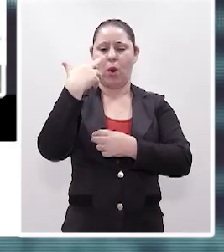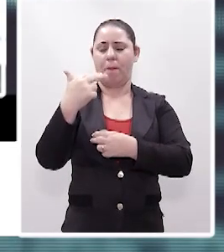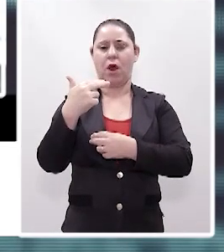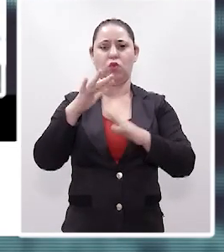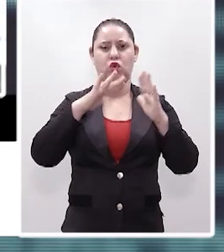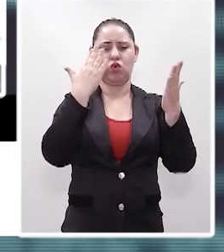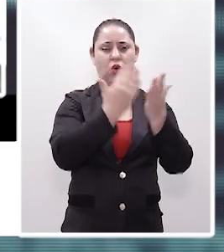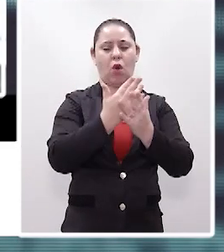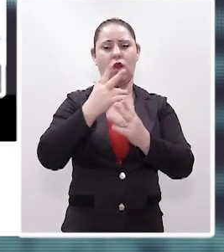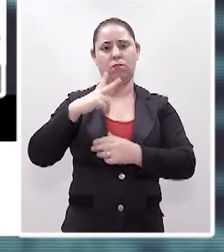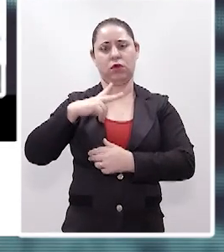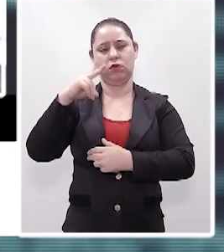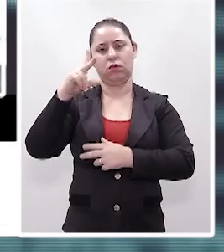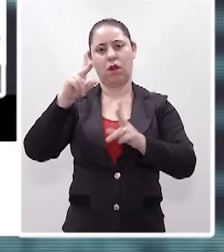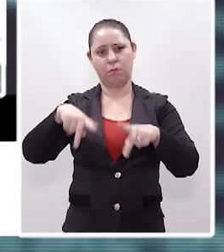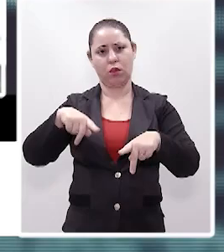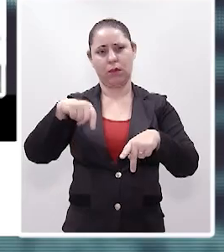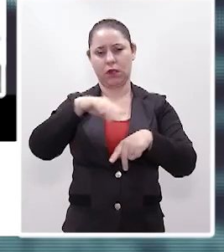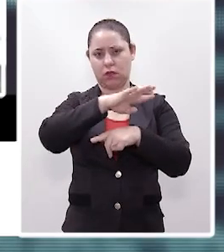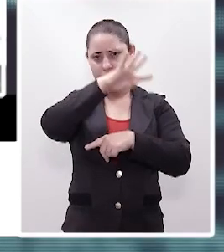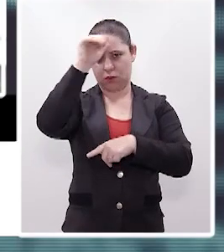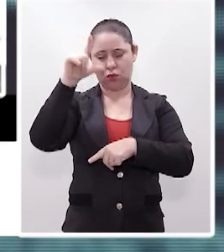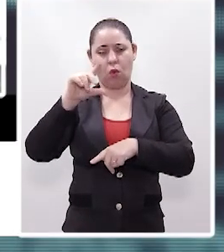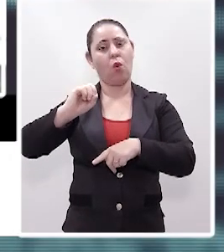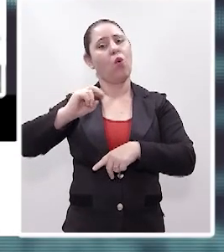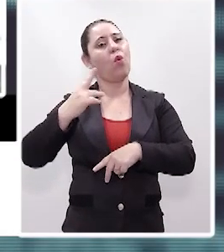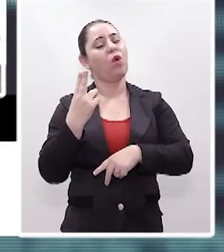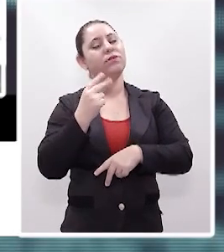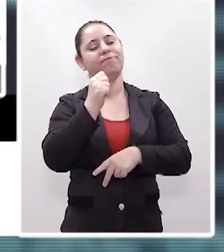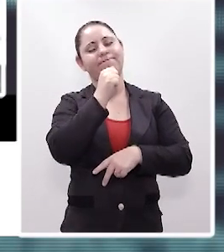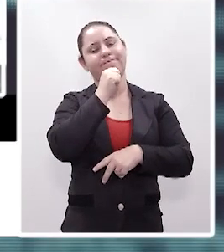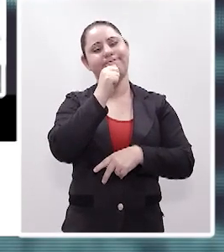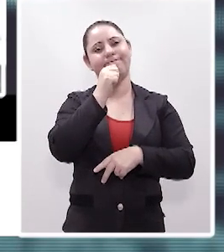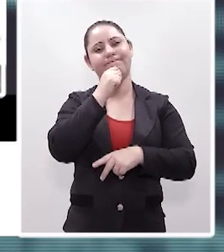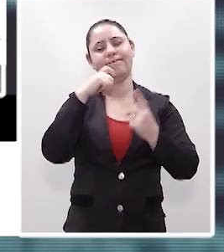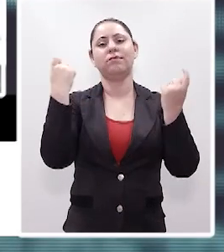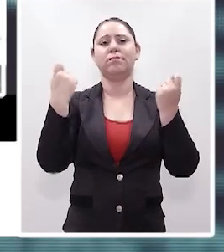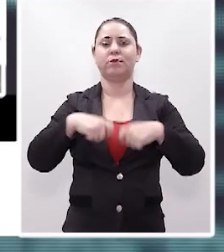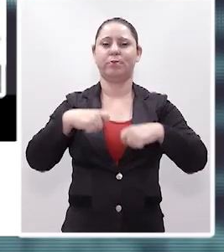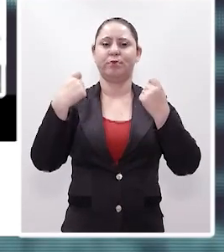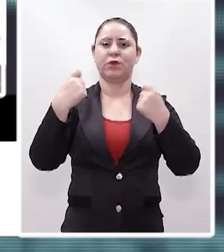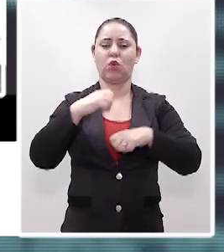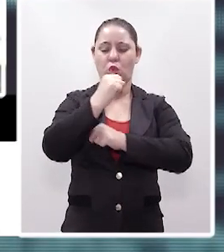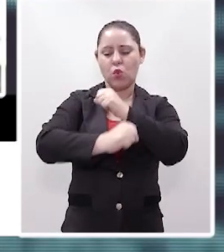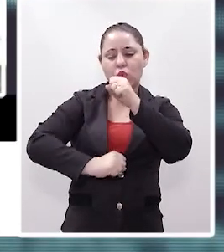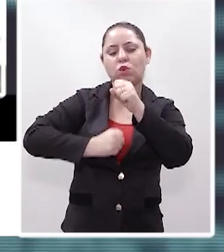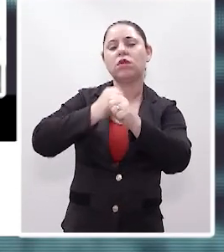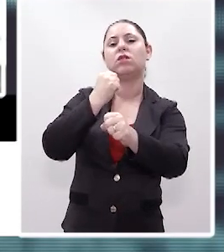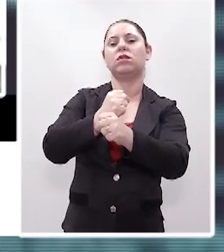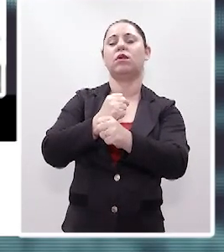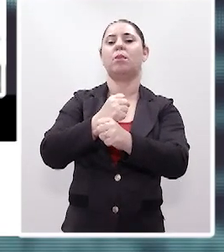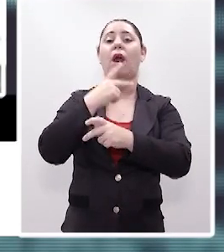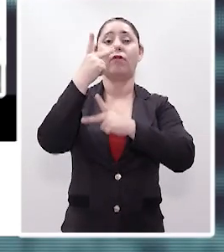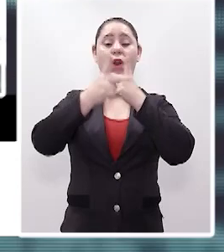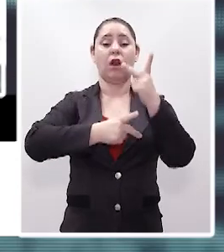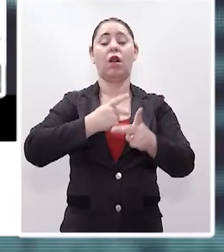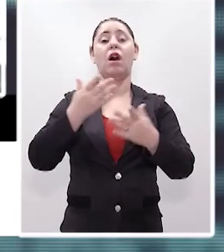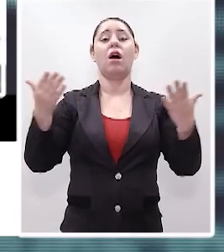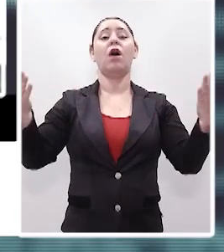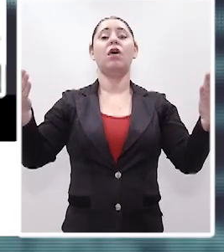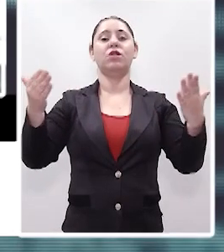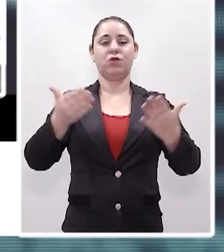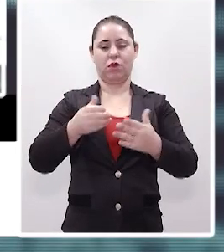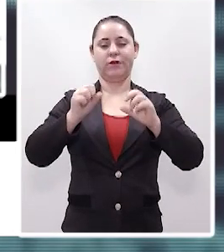na rede pública, aqui em Mato Grosso do Sul, ou acha que ainda a gente vai precisar, o ano que vem, para falar assim,